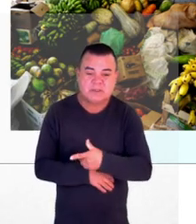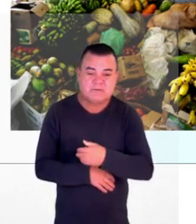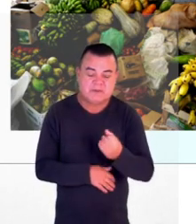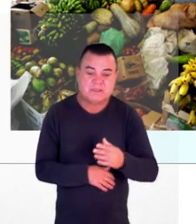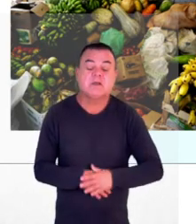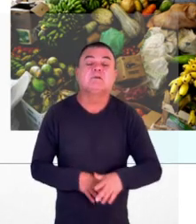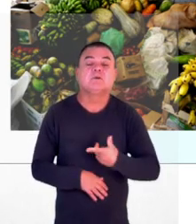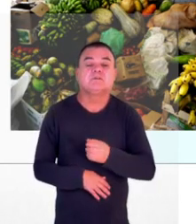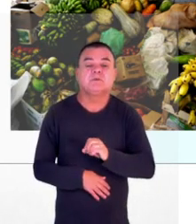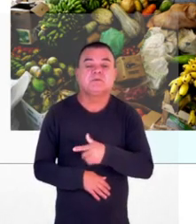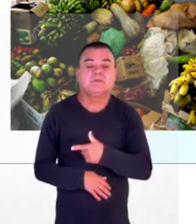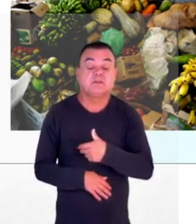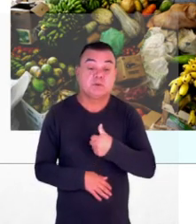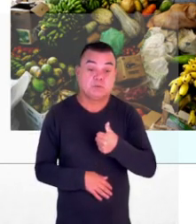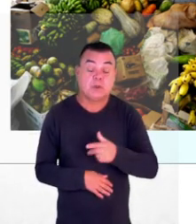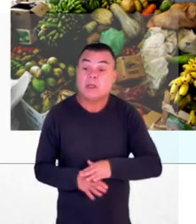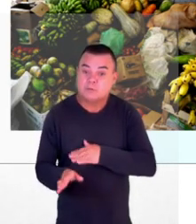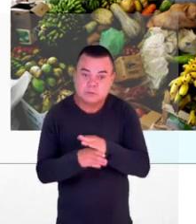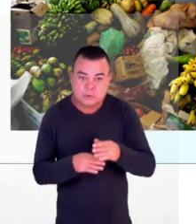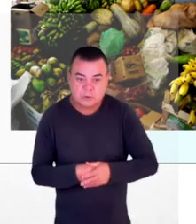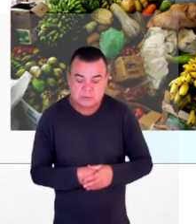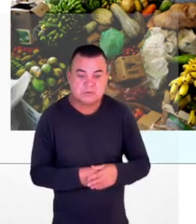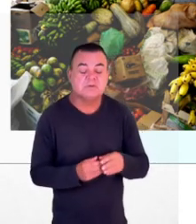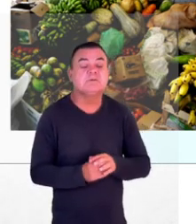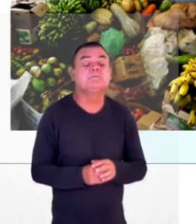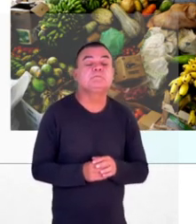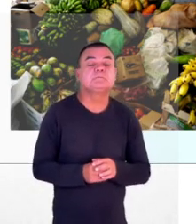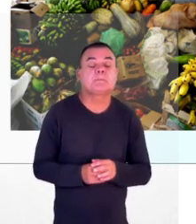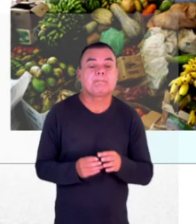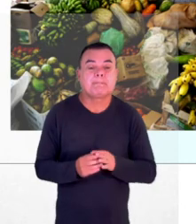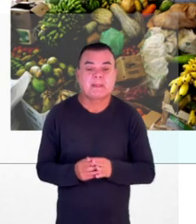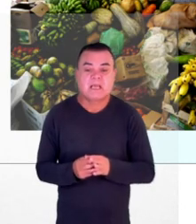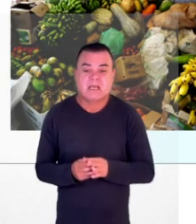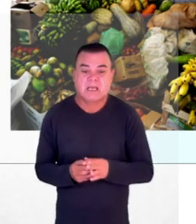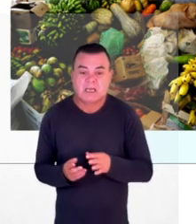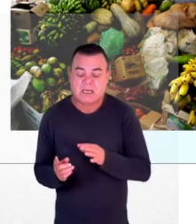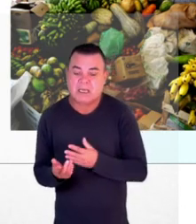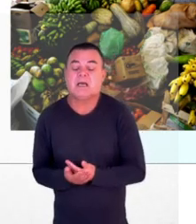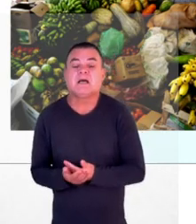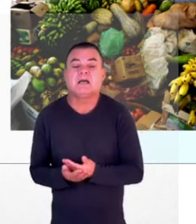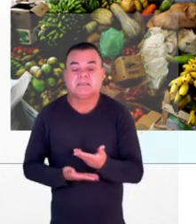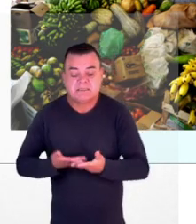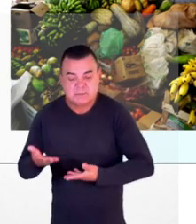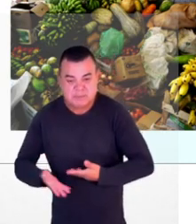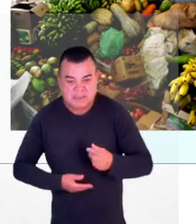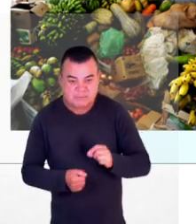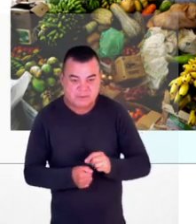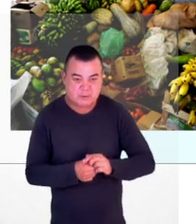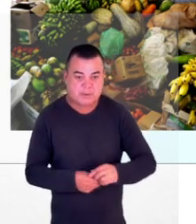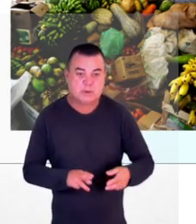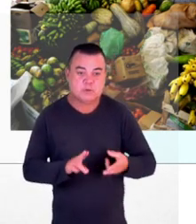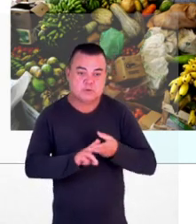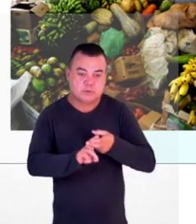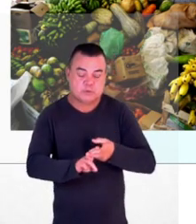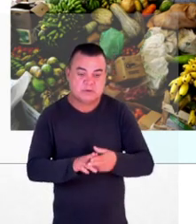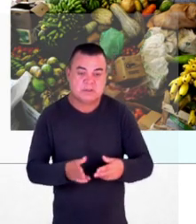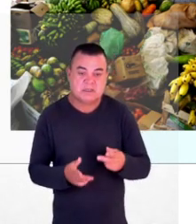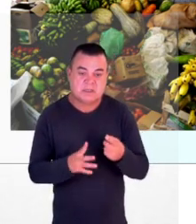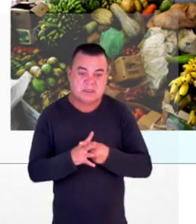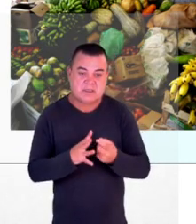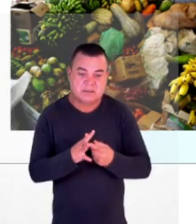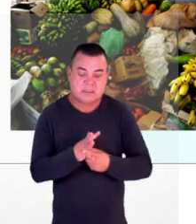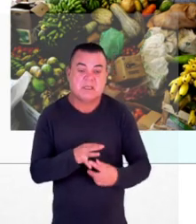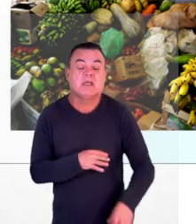todos os atendimentos realizados no SUS eh abrangendo crianças com idade entre dois e 9 anos apenas